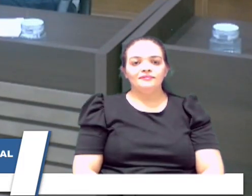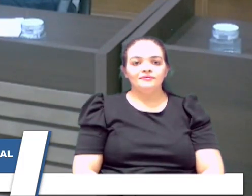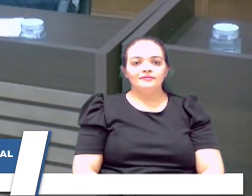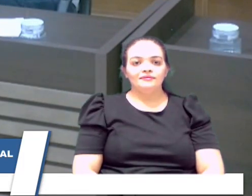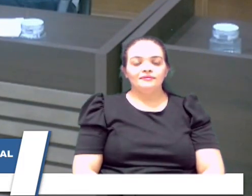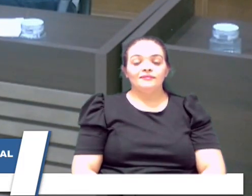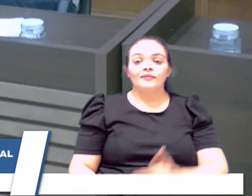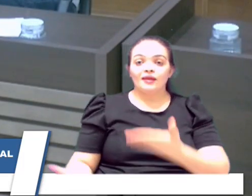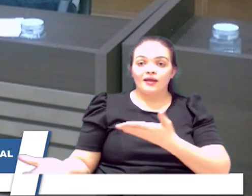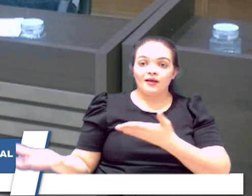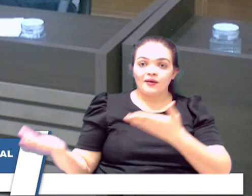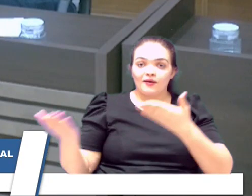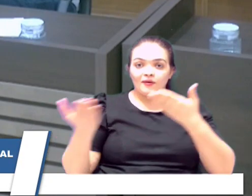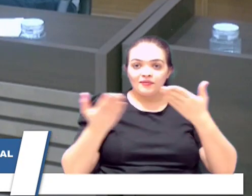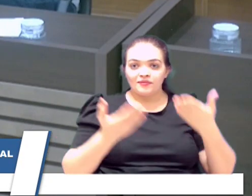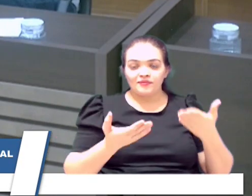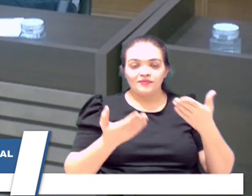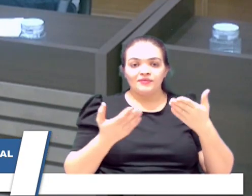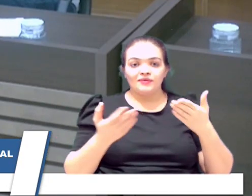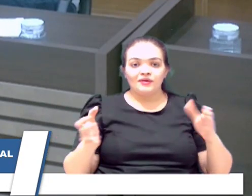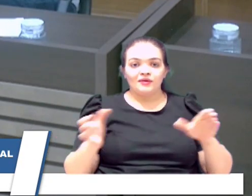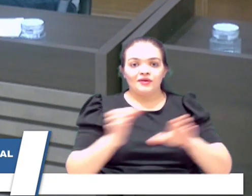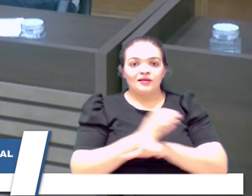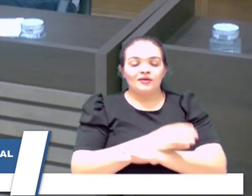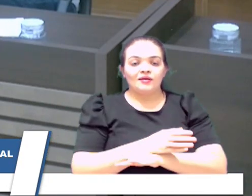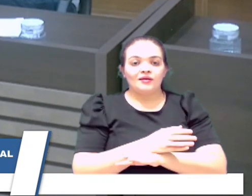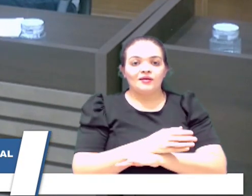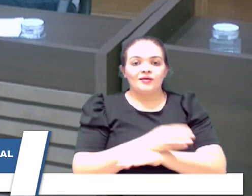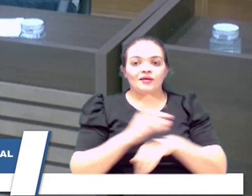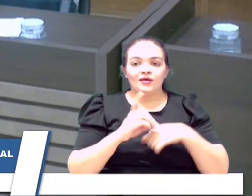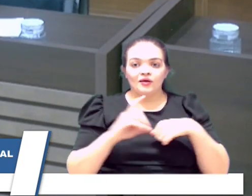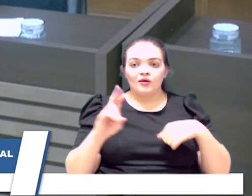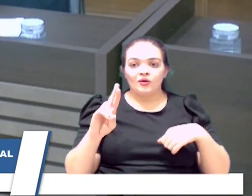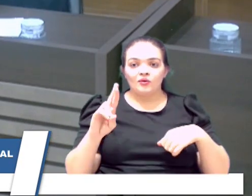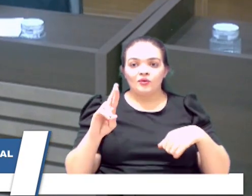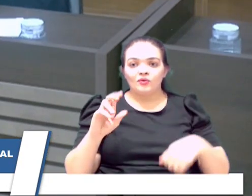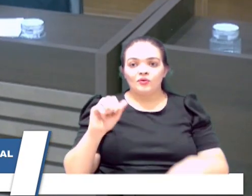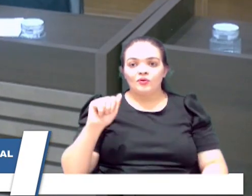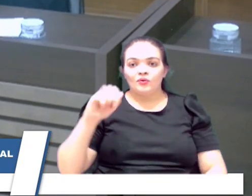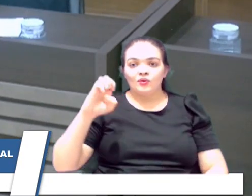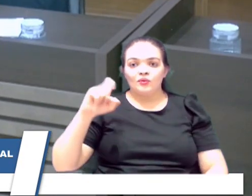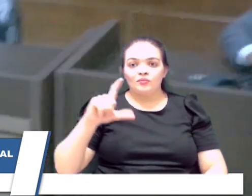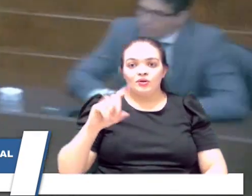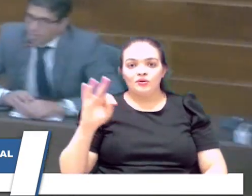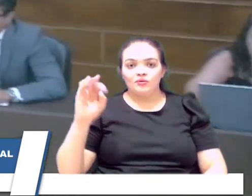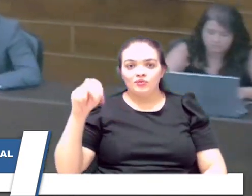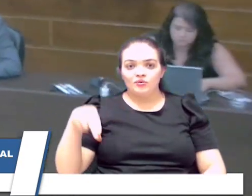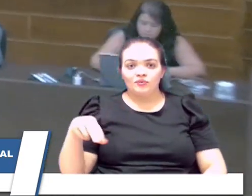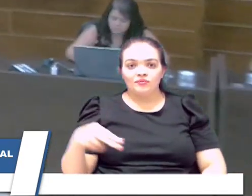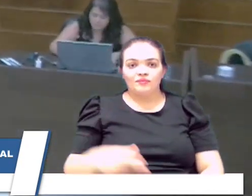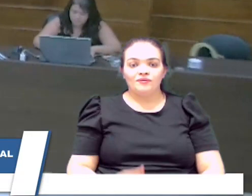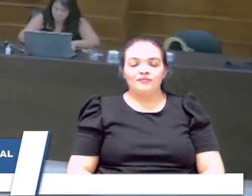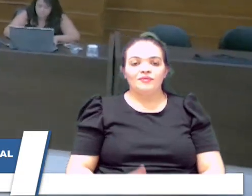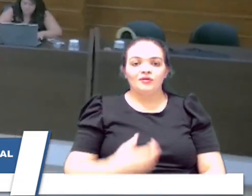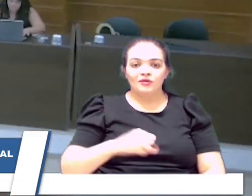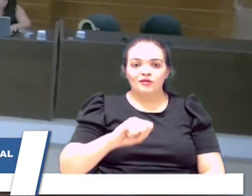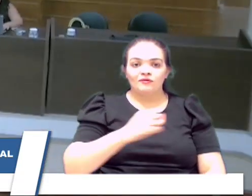Quero passar para as considerações finais para o doutor Hamilton Neto Funchal, por favor, defensor